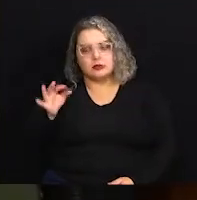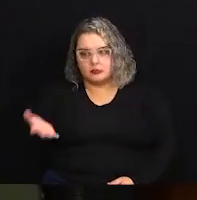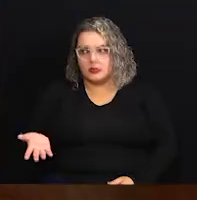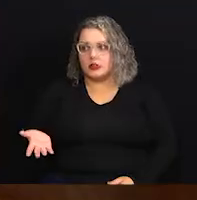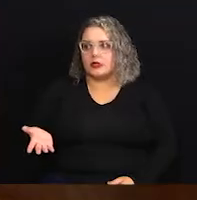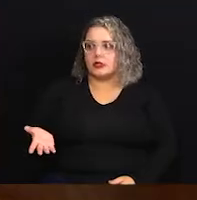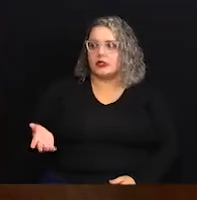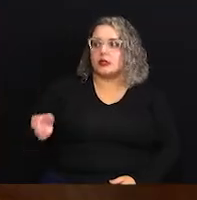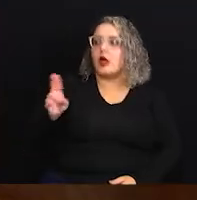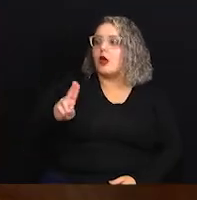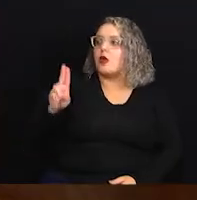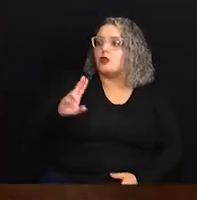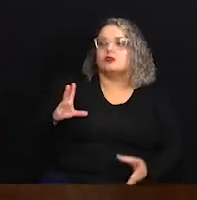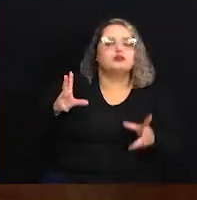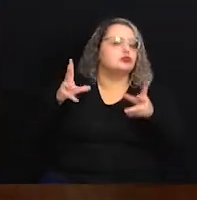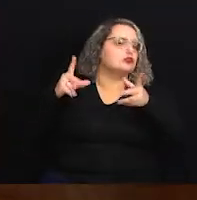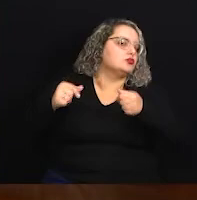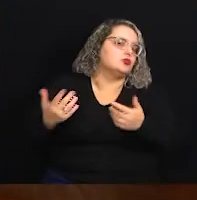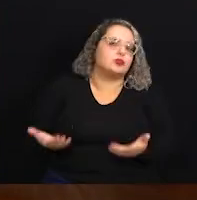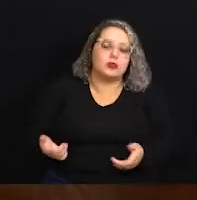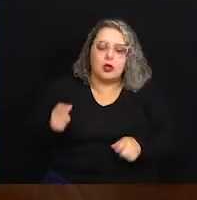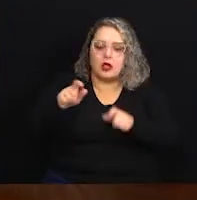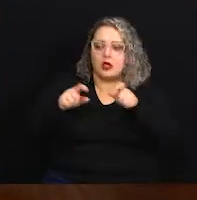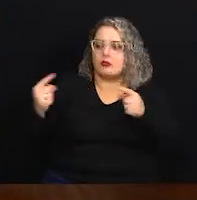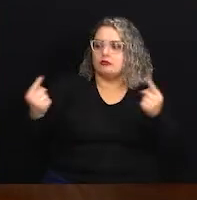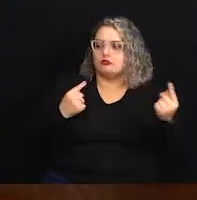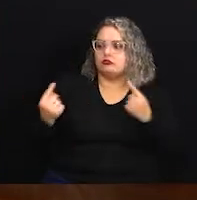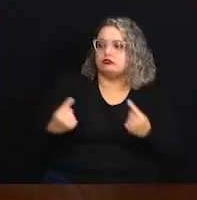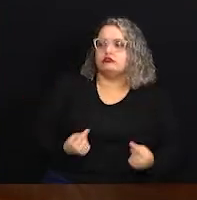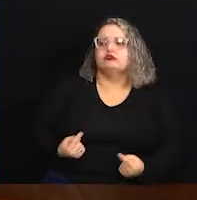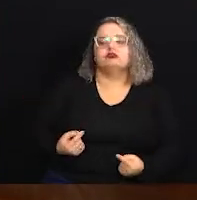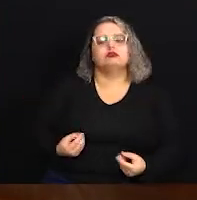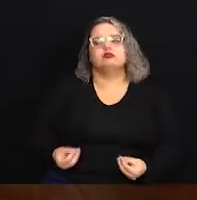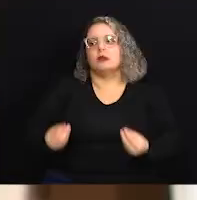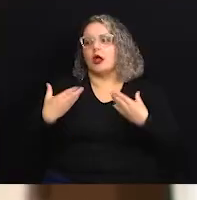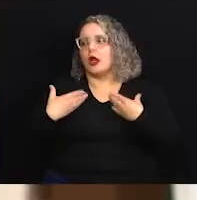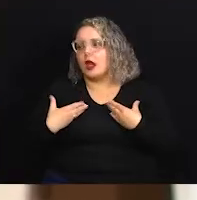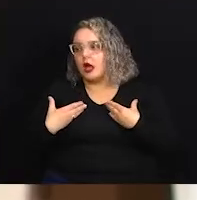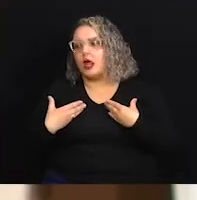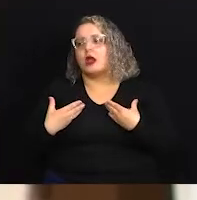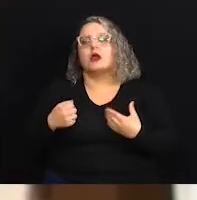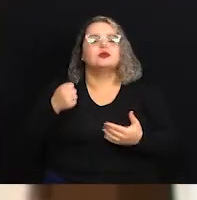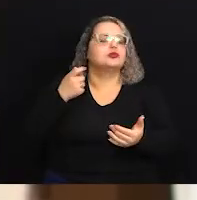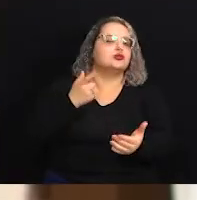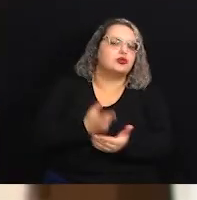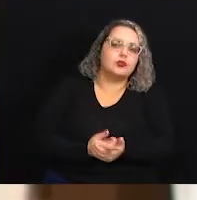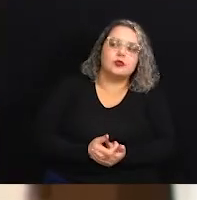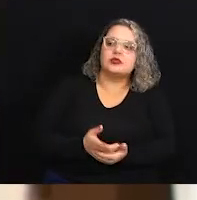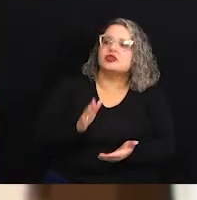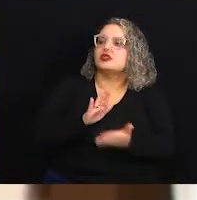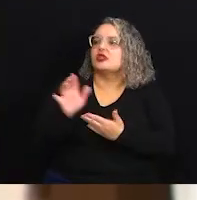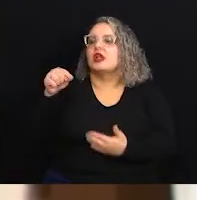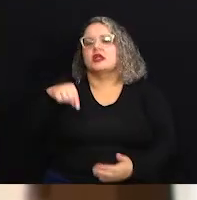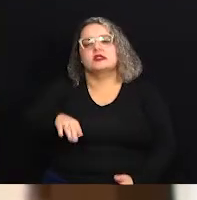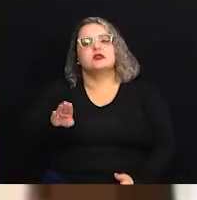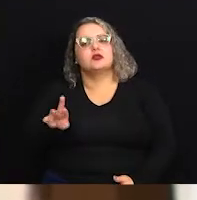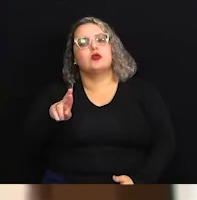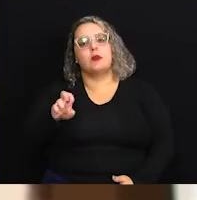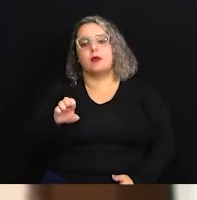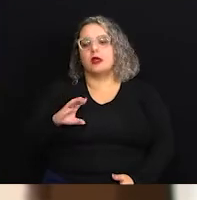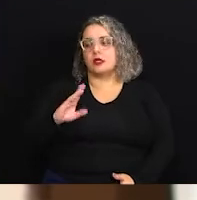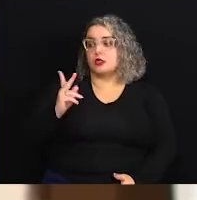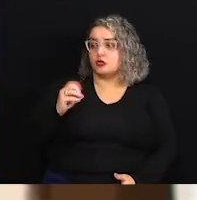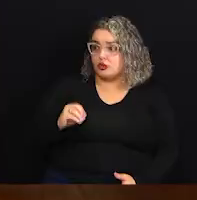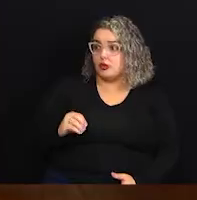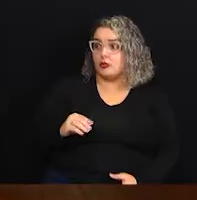mesmo. Então a gente utiliza de tudo, as pessoas vêm, trazem as peças, a gente compra, já gasta aqui no brechó, e também por